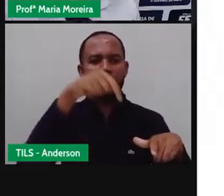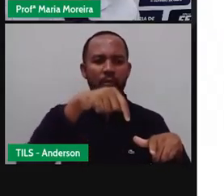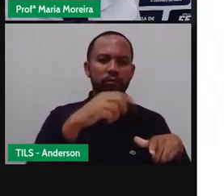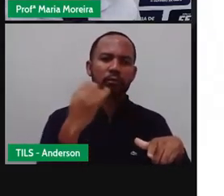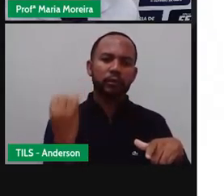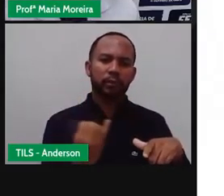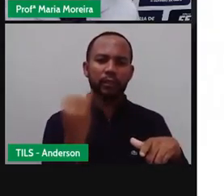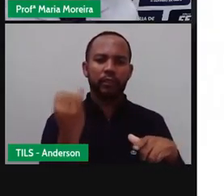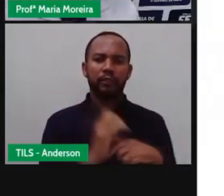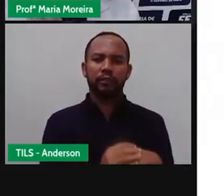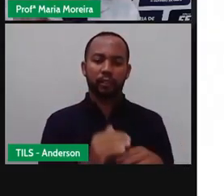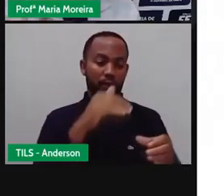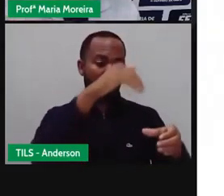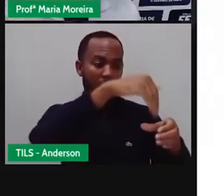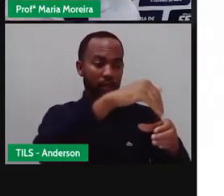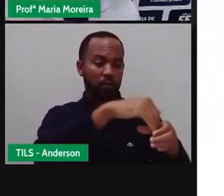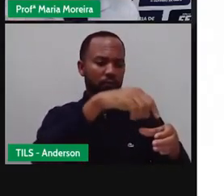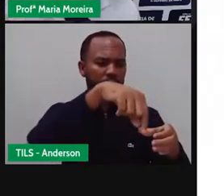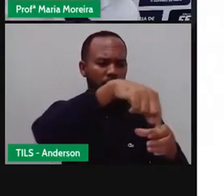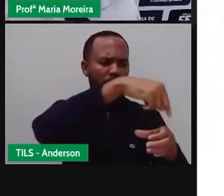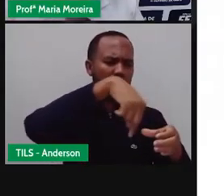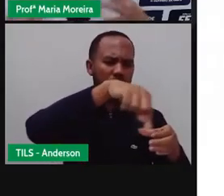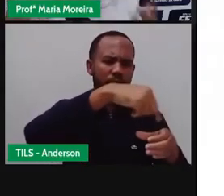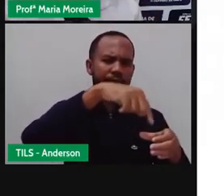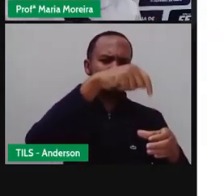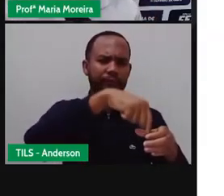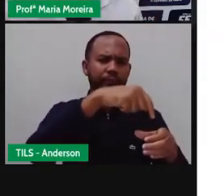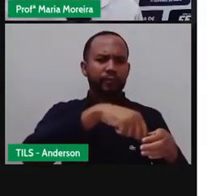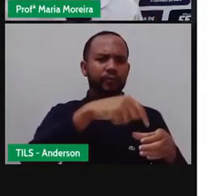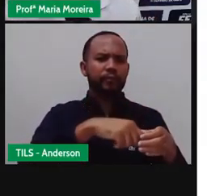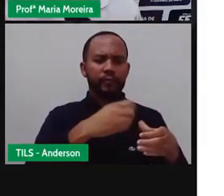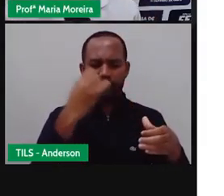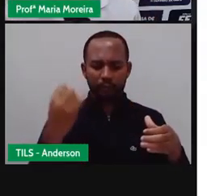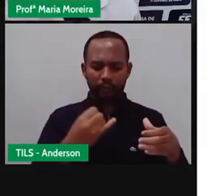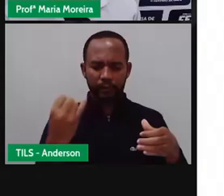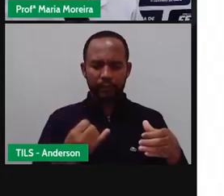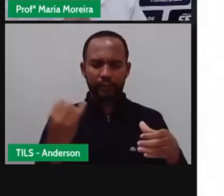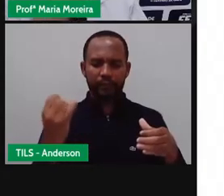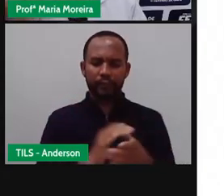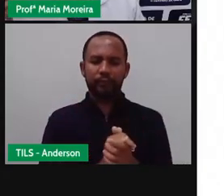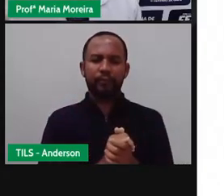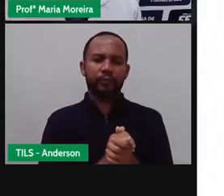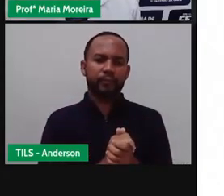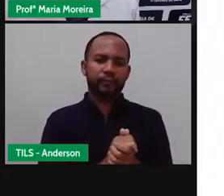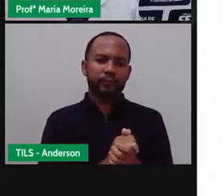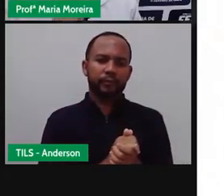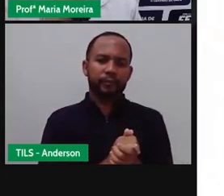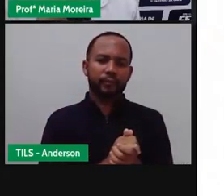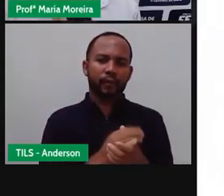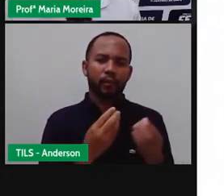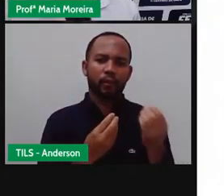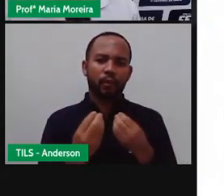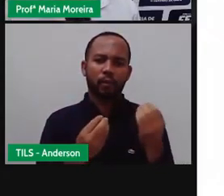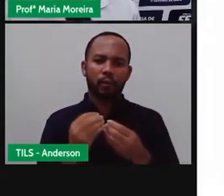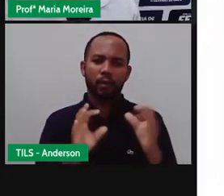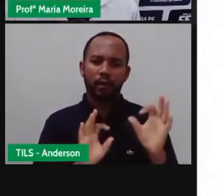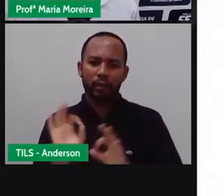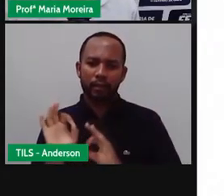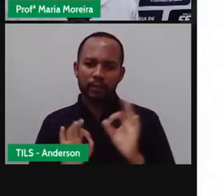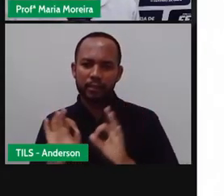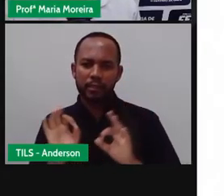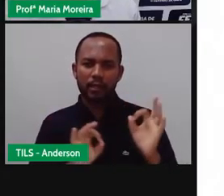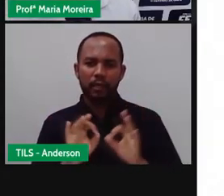gente olha aquela formiguinha, a gente nem imagina, né? Quão complexo é um formigueiro que elas são tão organizadas